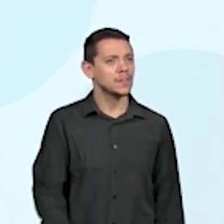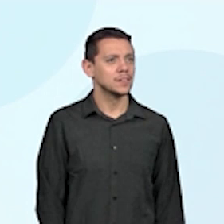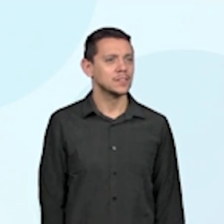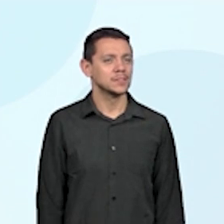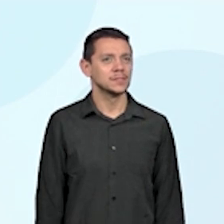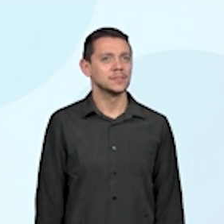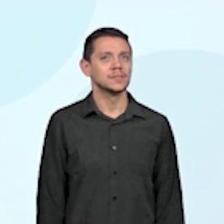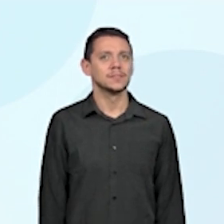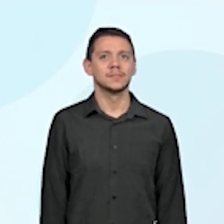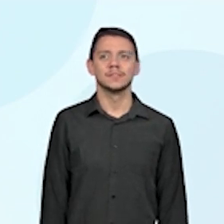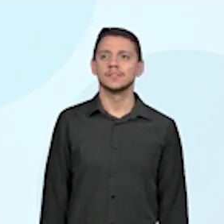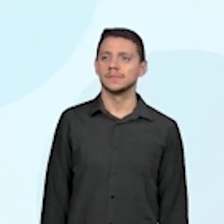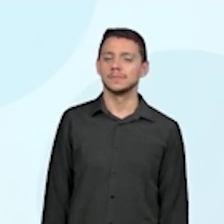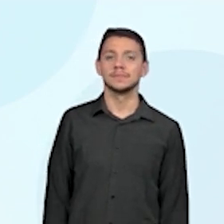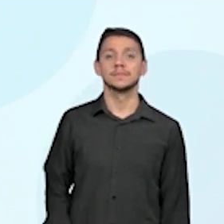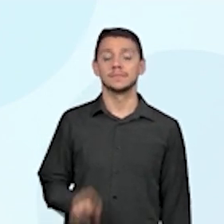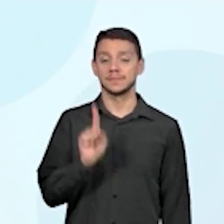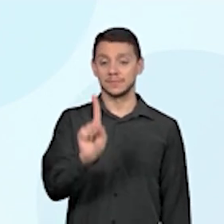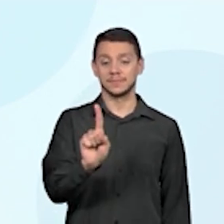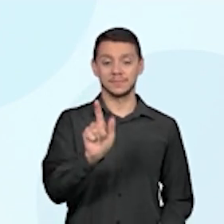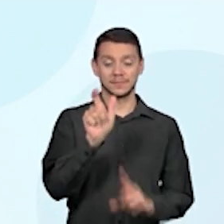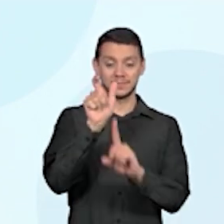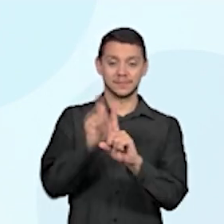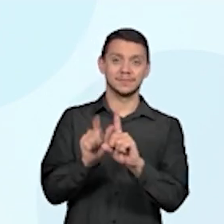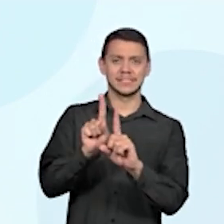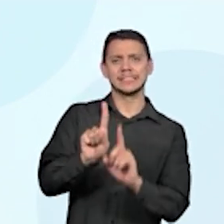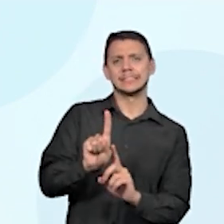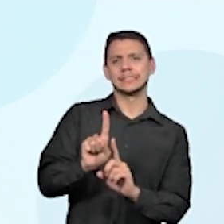O personagem sai.